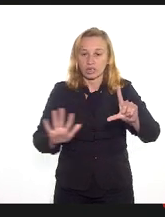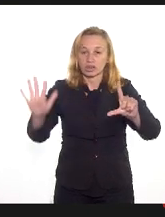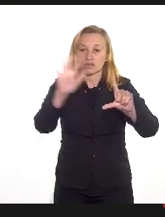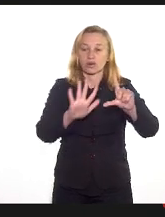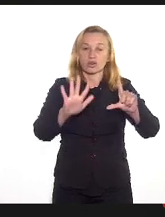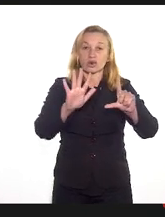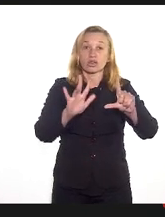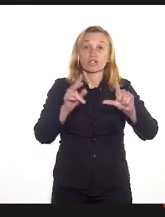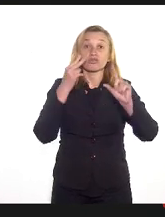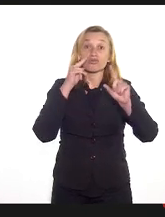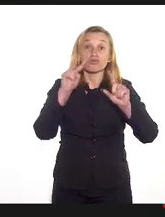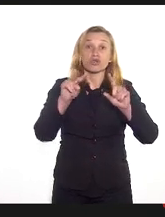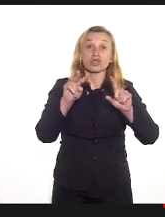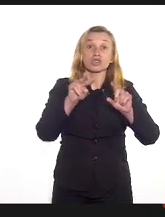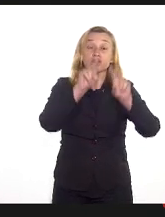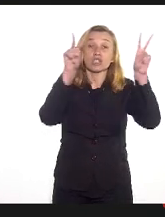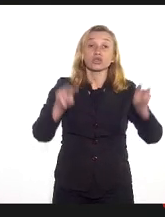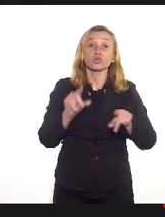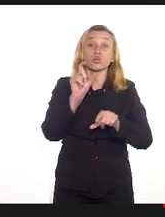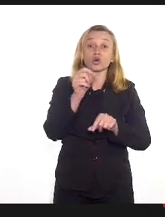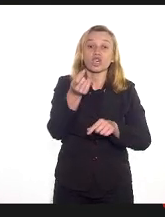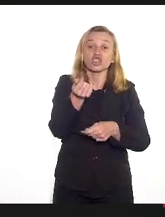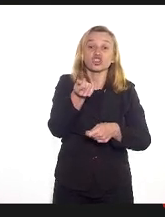quê? Redução de custos,